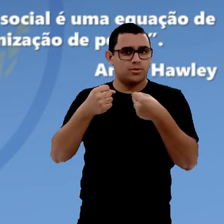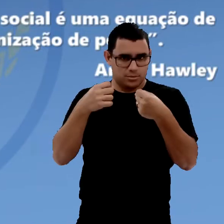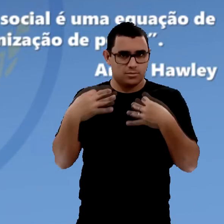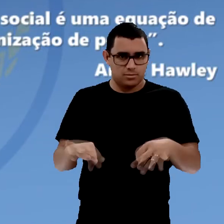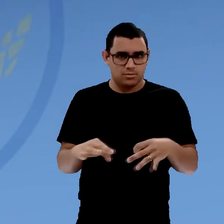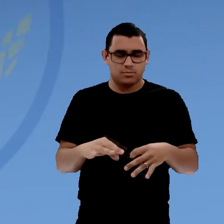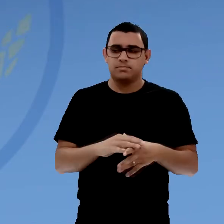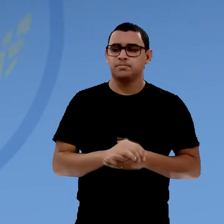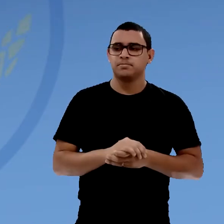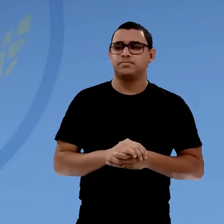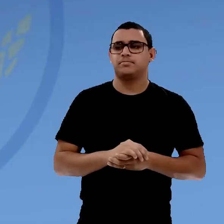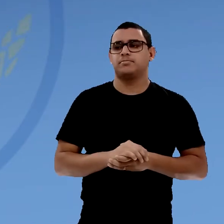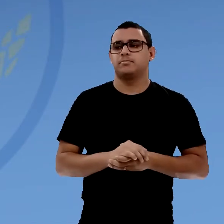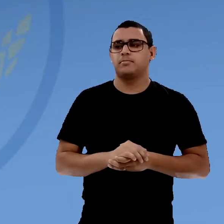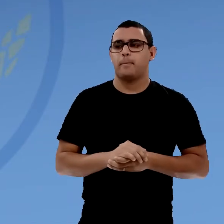poder envolvido.